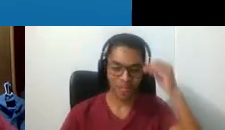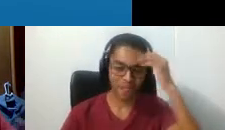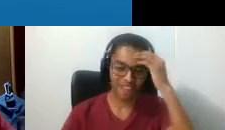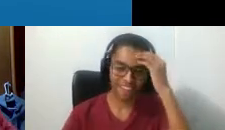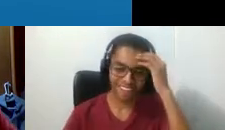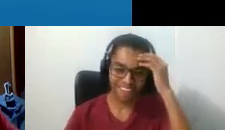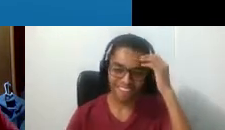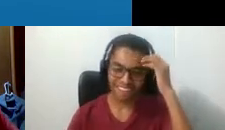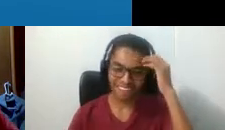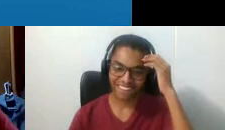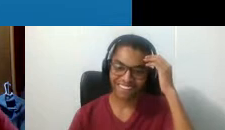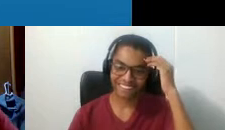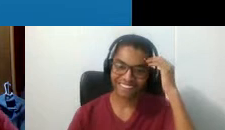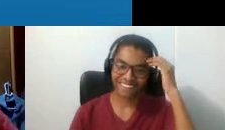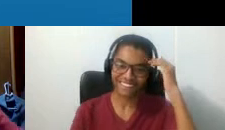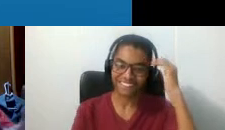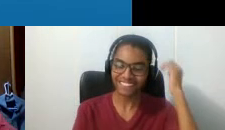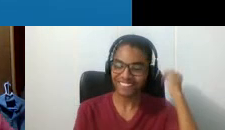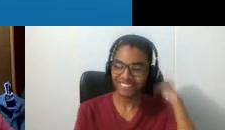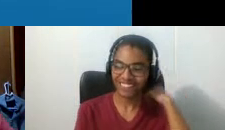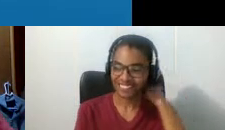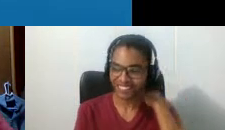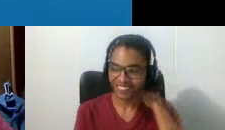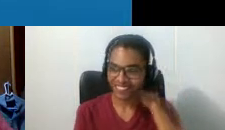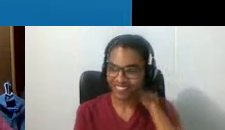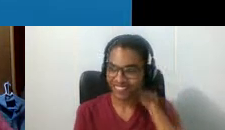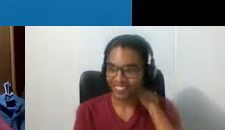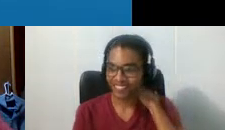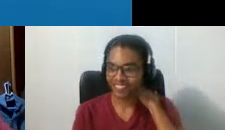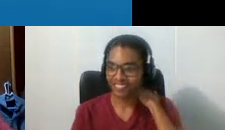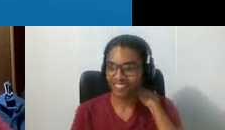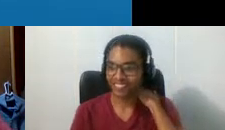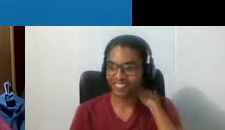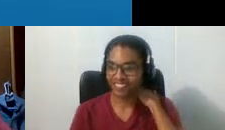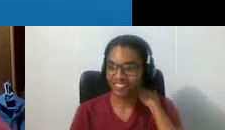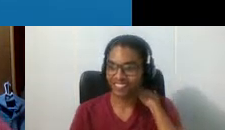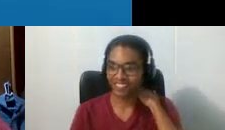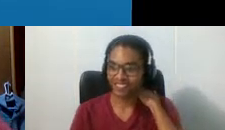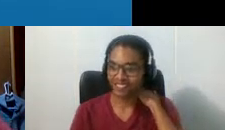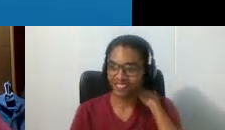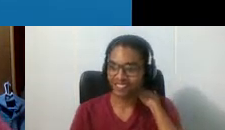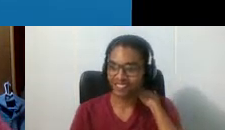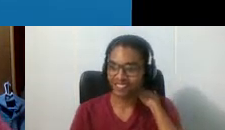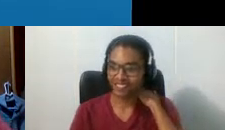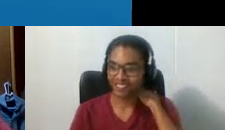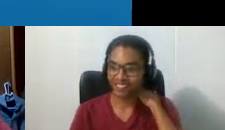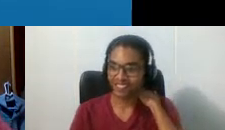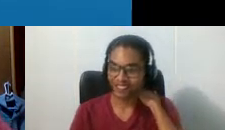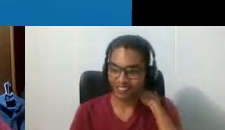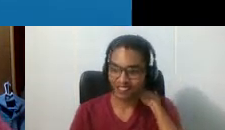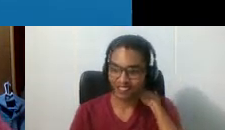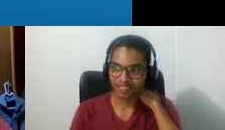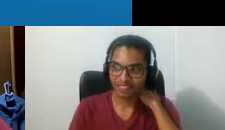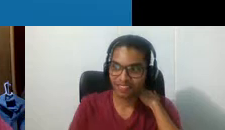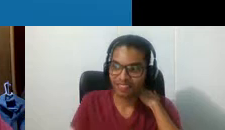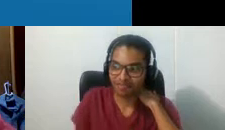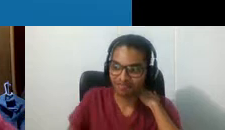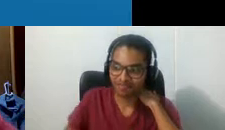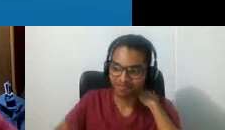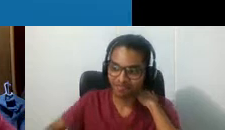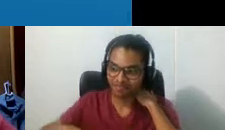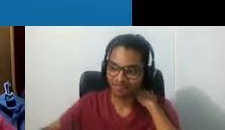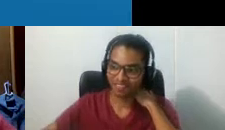Né? Você pode ser um espécime humano do sexo masculino, bom sinal. Agora, se você falar,